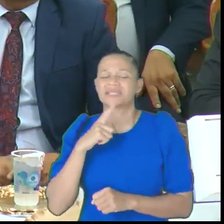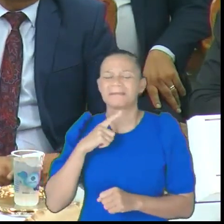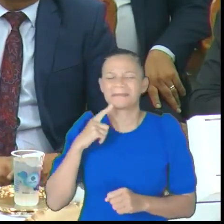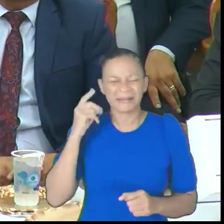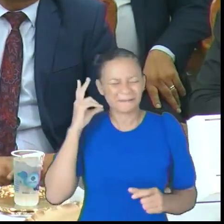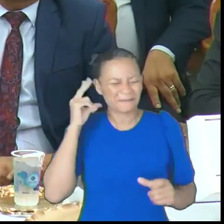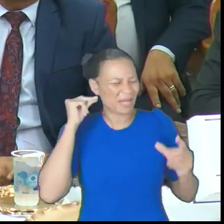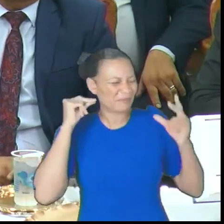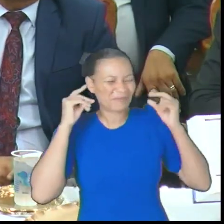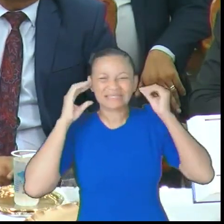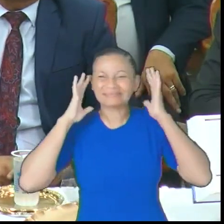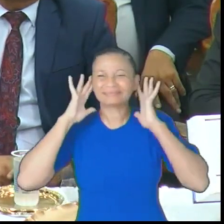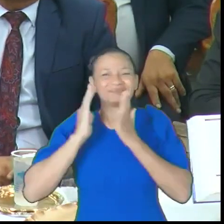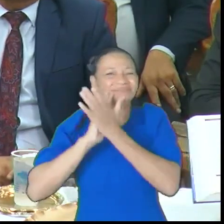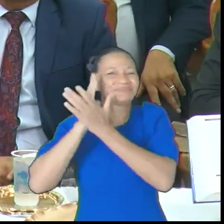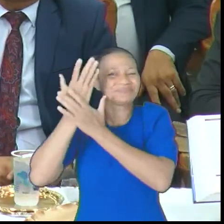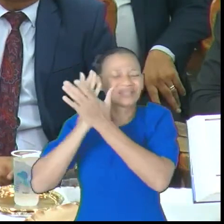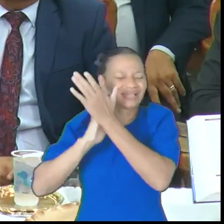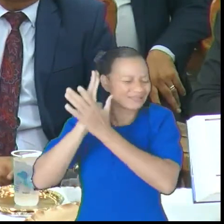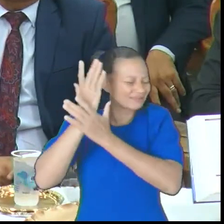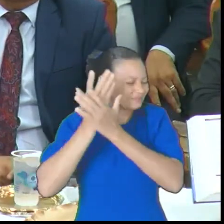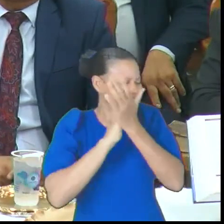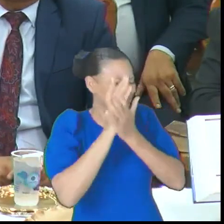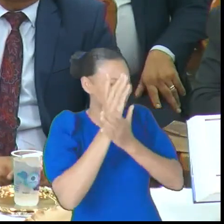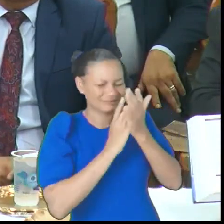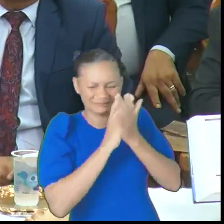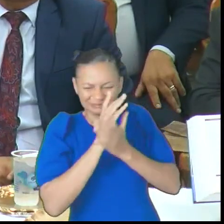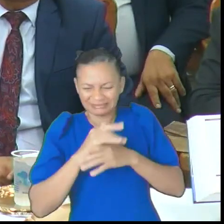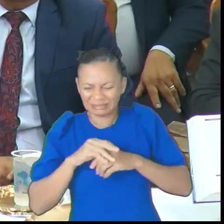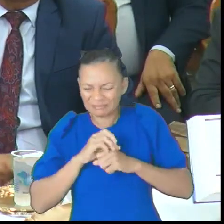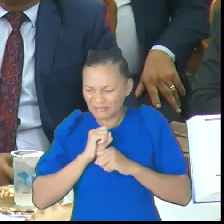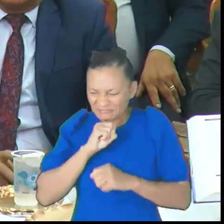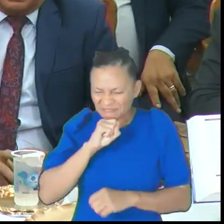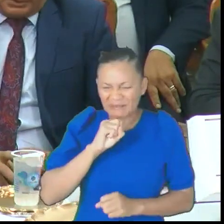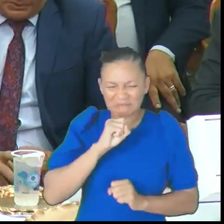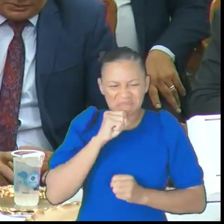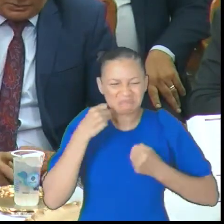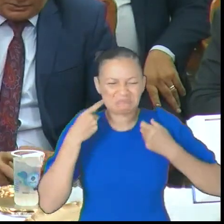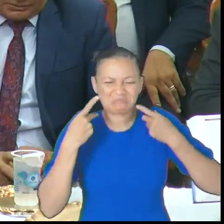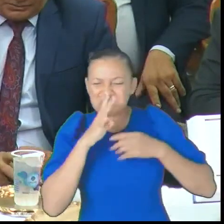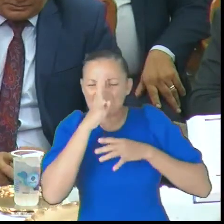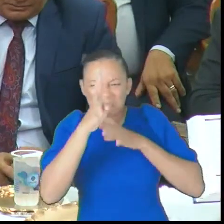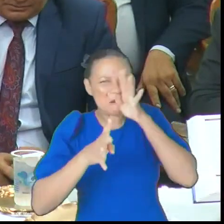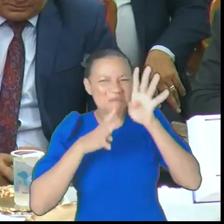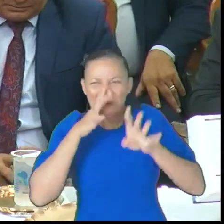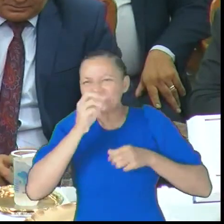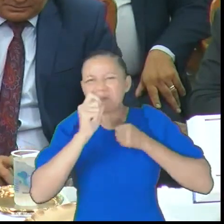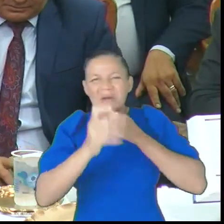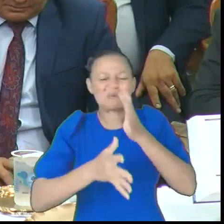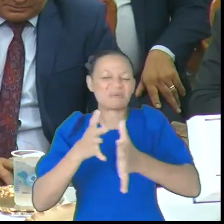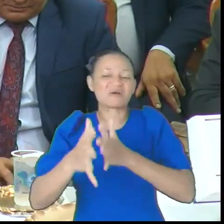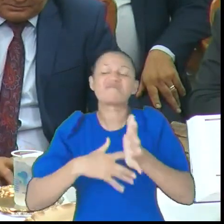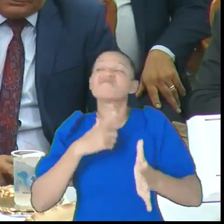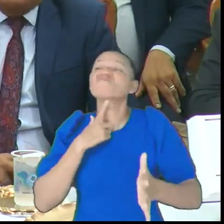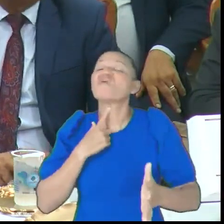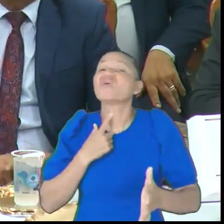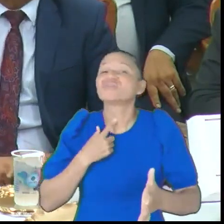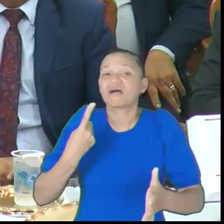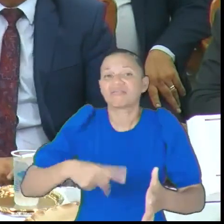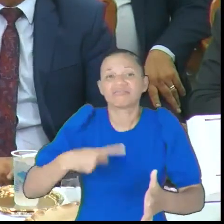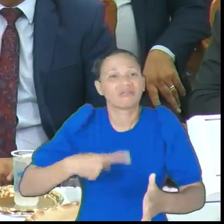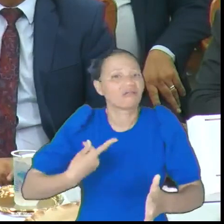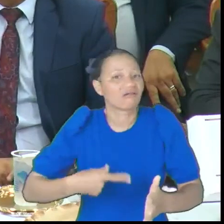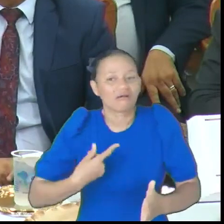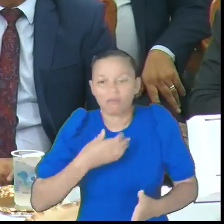nos ouvidos e vão vomitar doutrinas conforme as suas próprias concupiscências. Mas